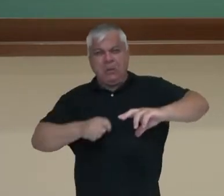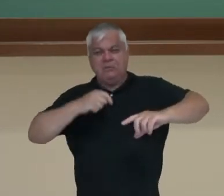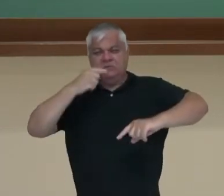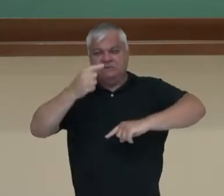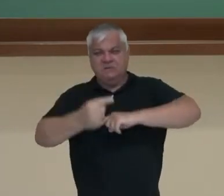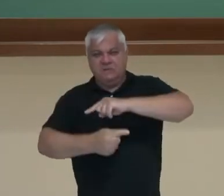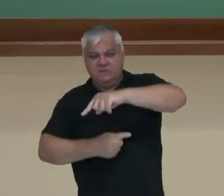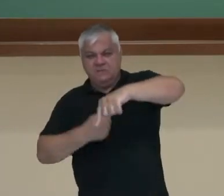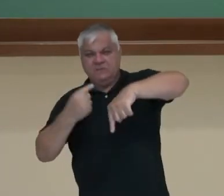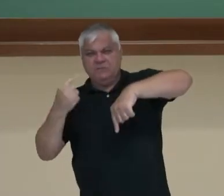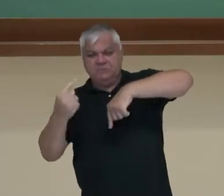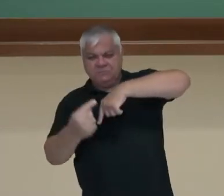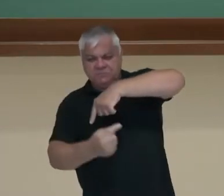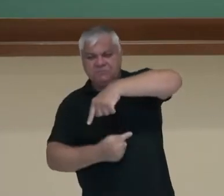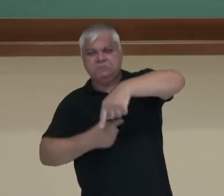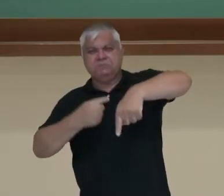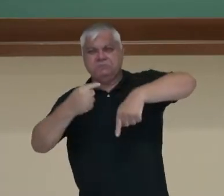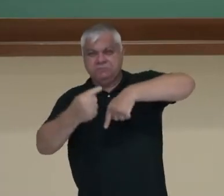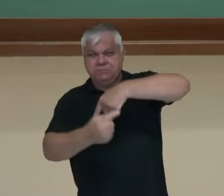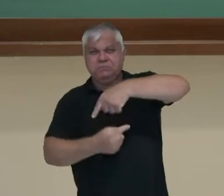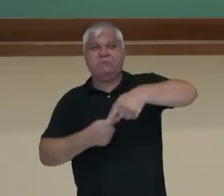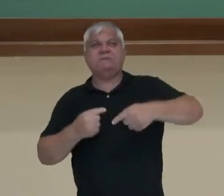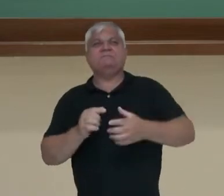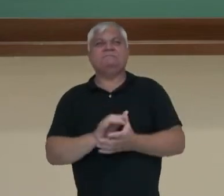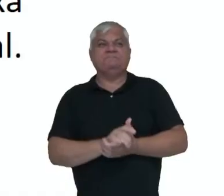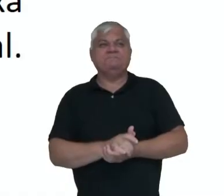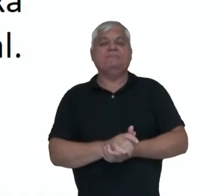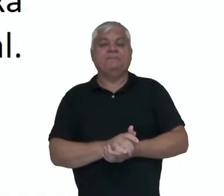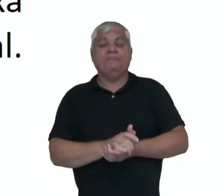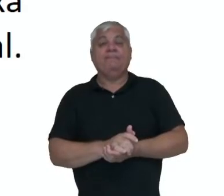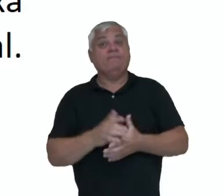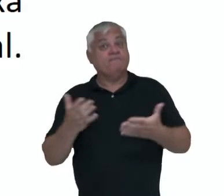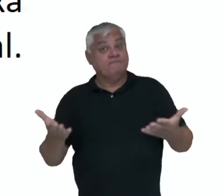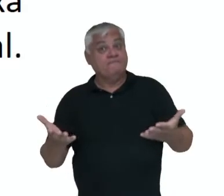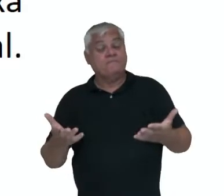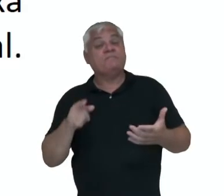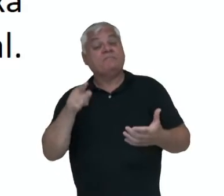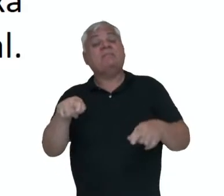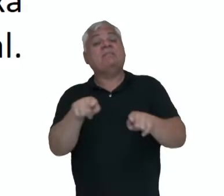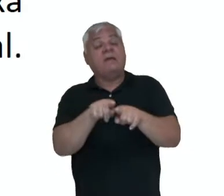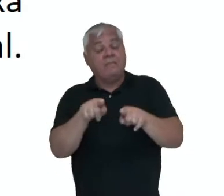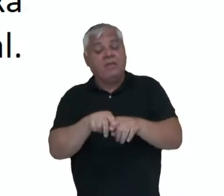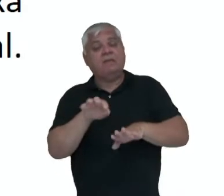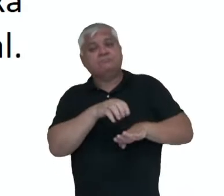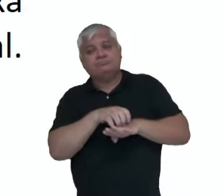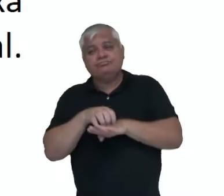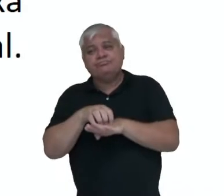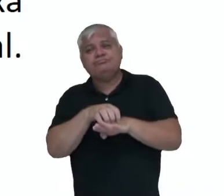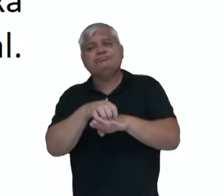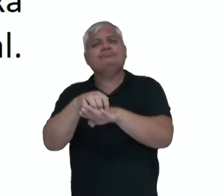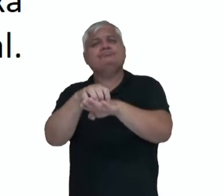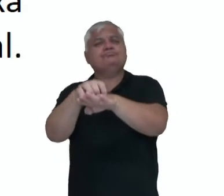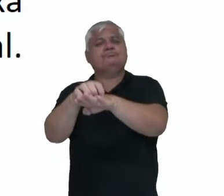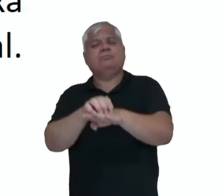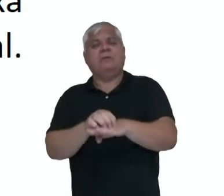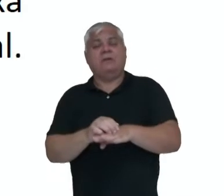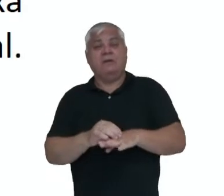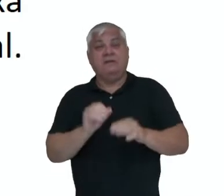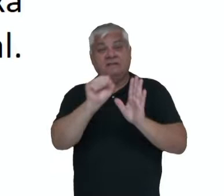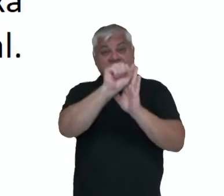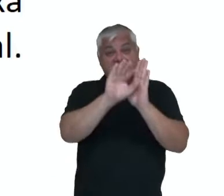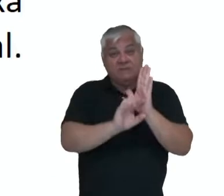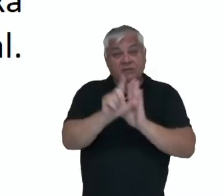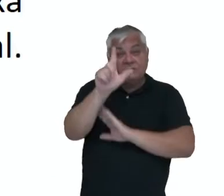ali o produto. Como força motriz e meio de transporte também. Até o século XVII, gado